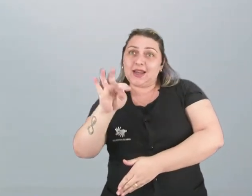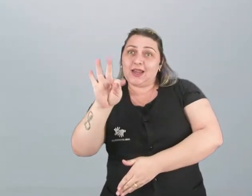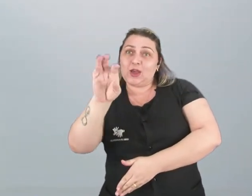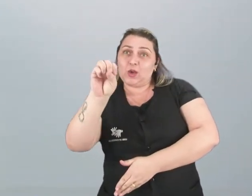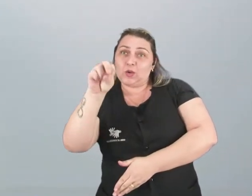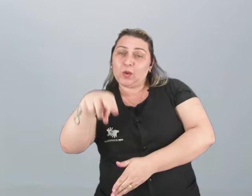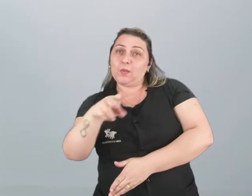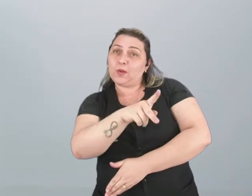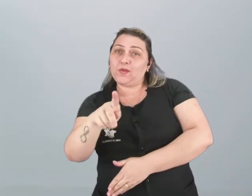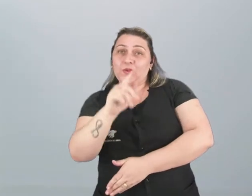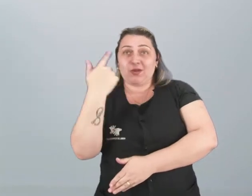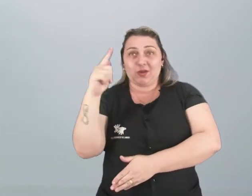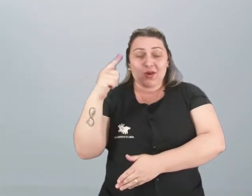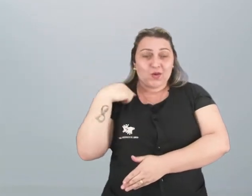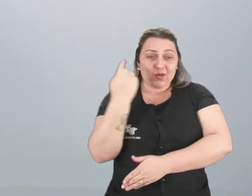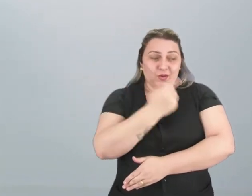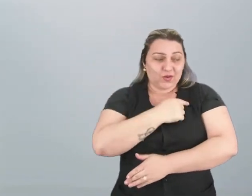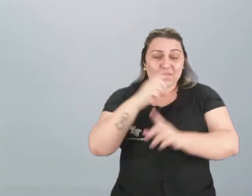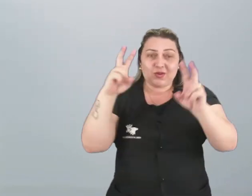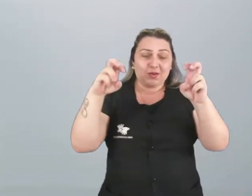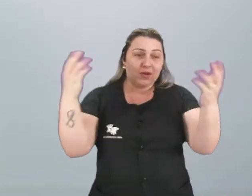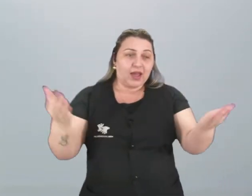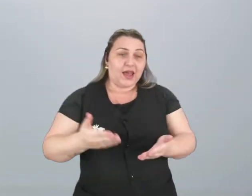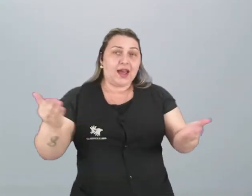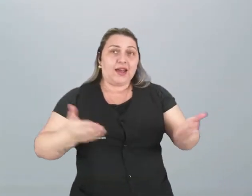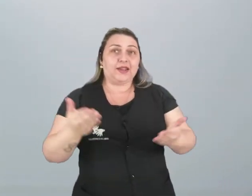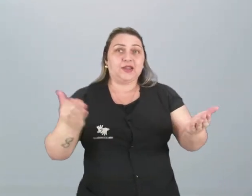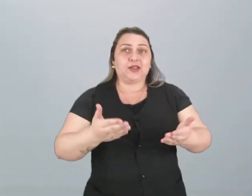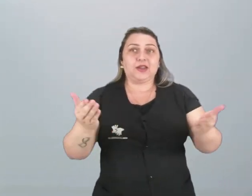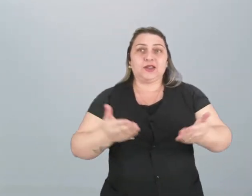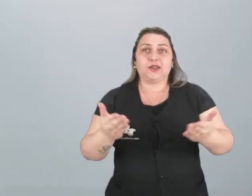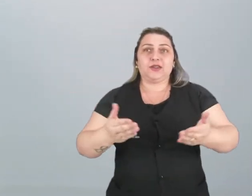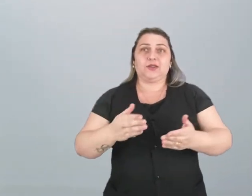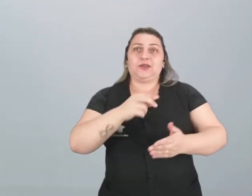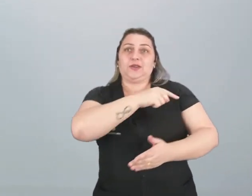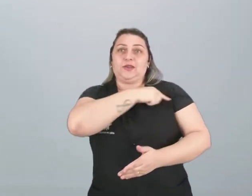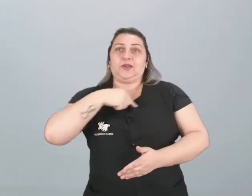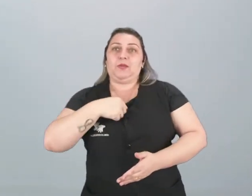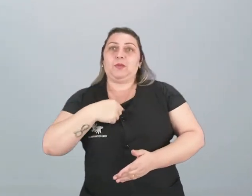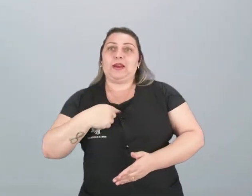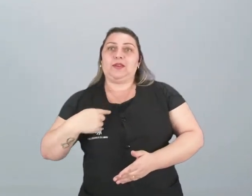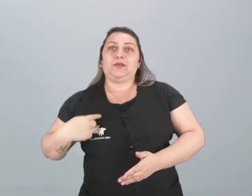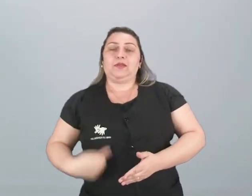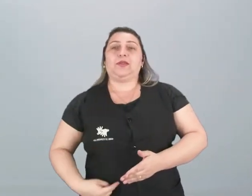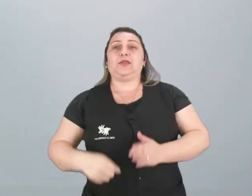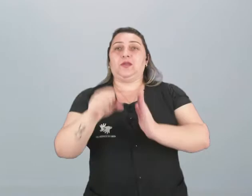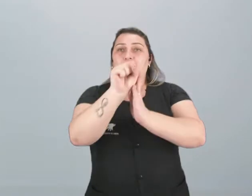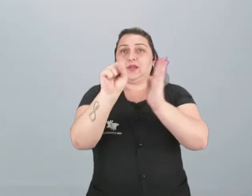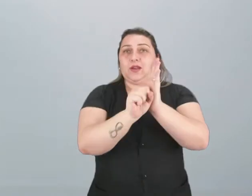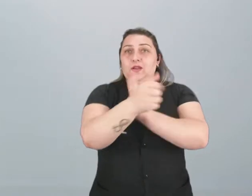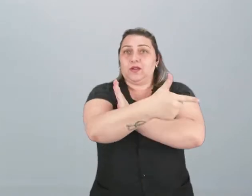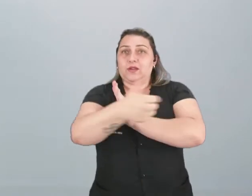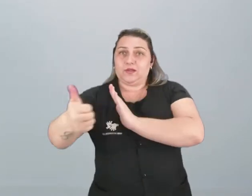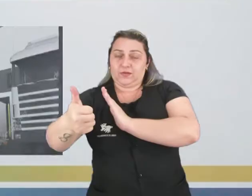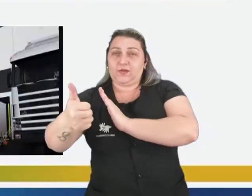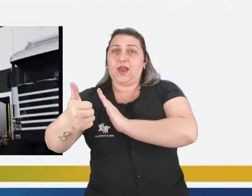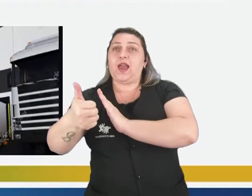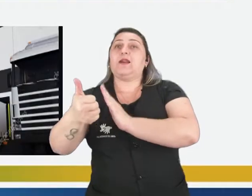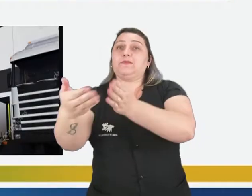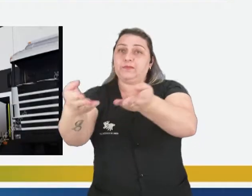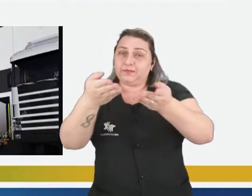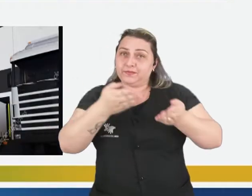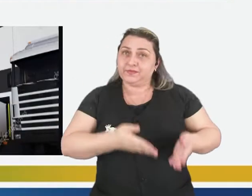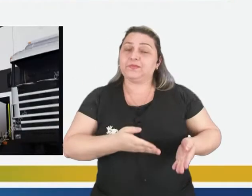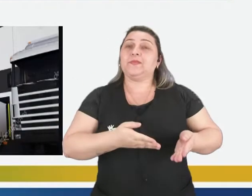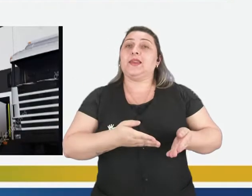de Geografia, e o nosso assunto de hoje é China no século XXI. E aí quero que você me acompanhe na